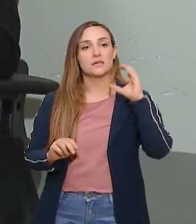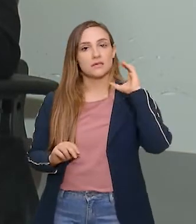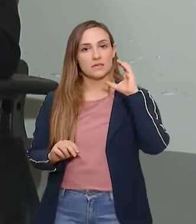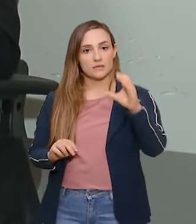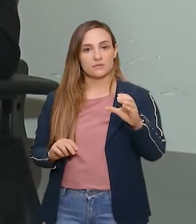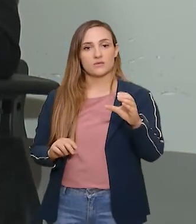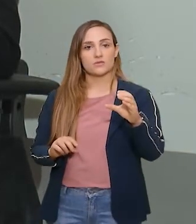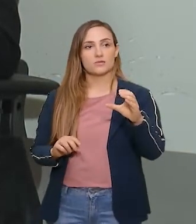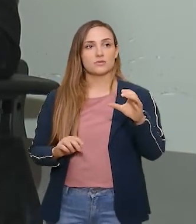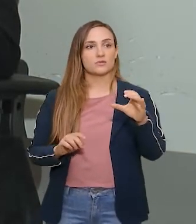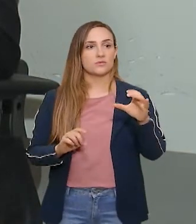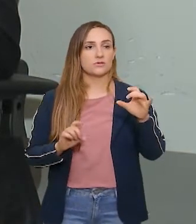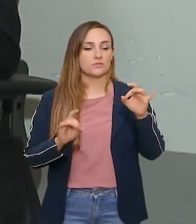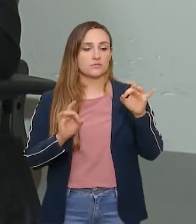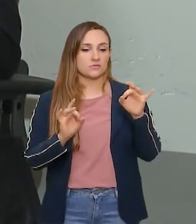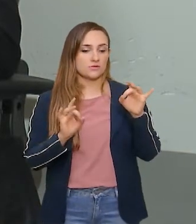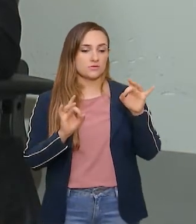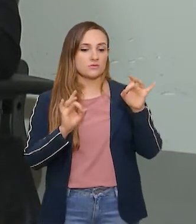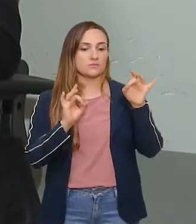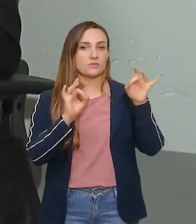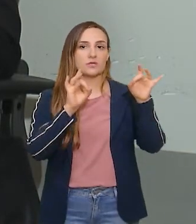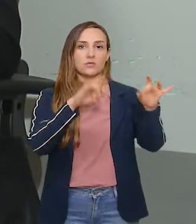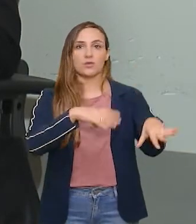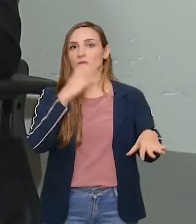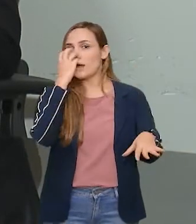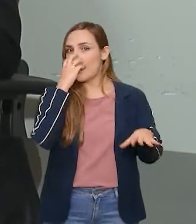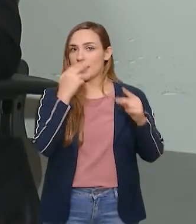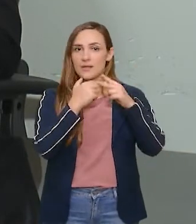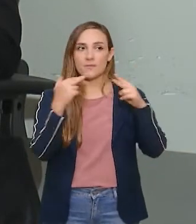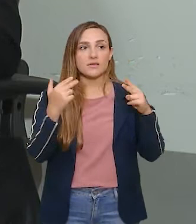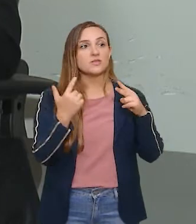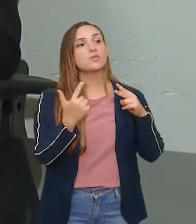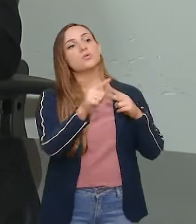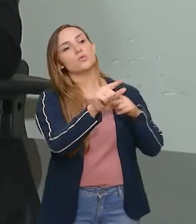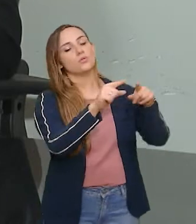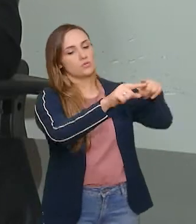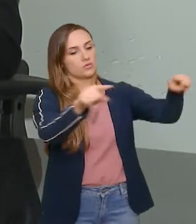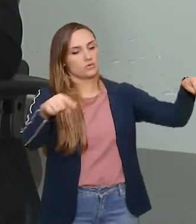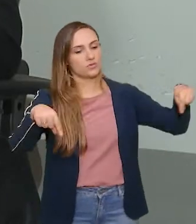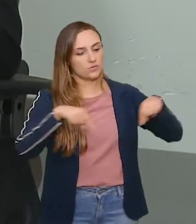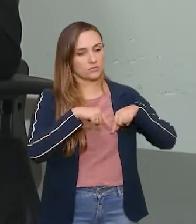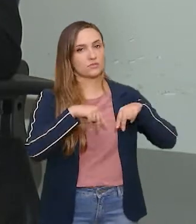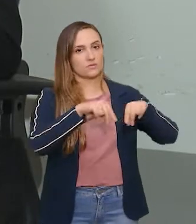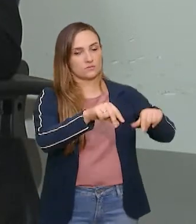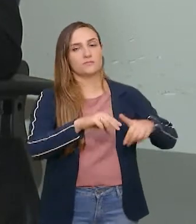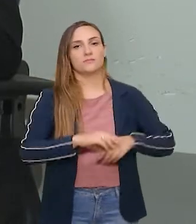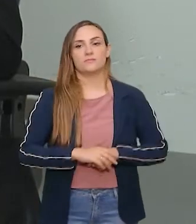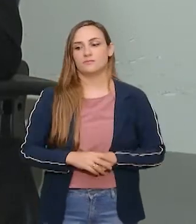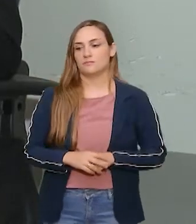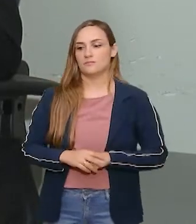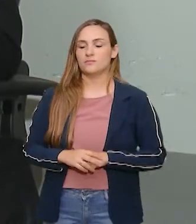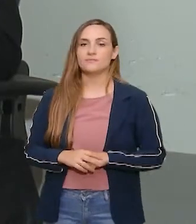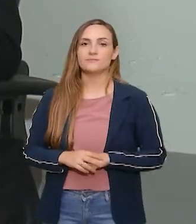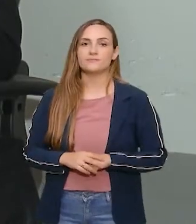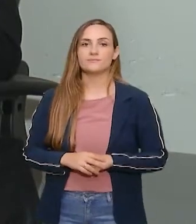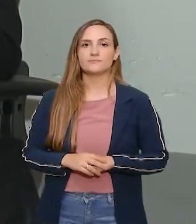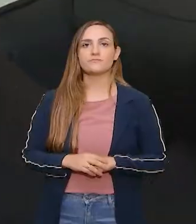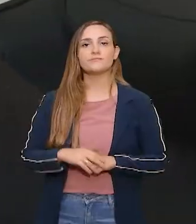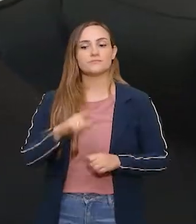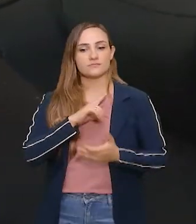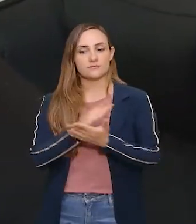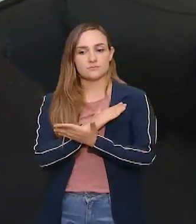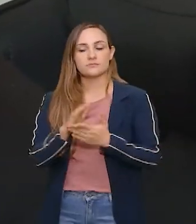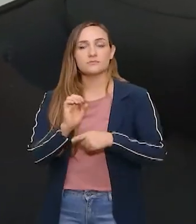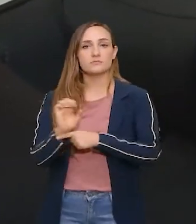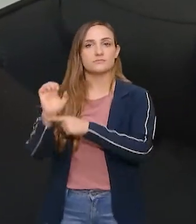o crime que tem no Código Penal, que é abandono de animais na propriedade alheia, que é outra coisa, é outro escopo.